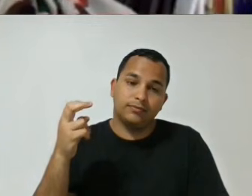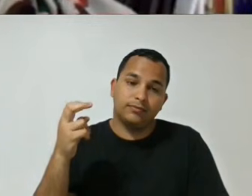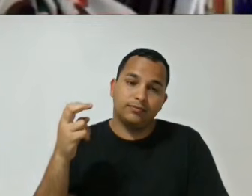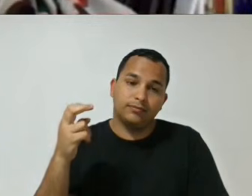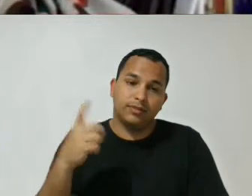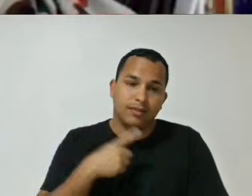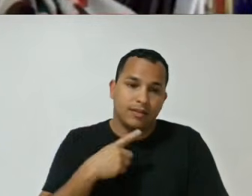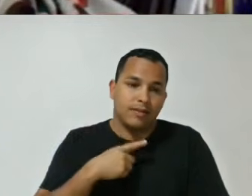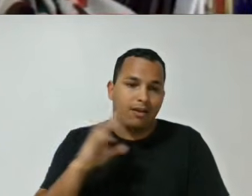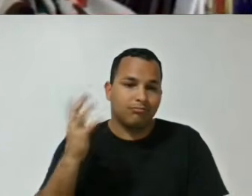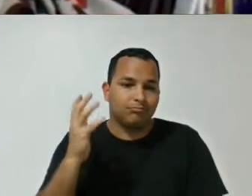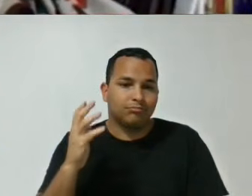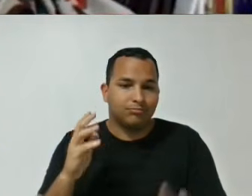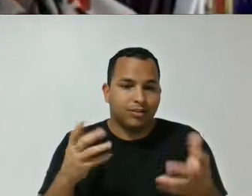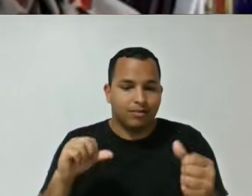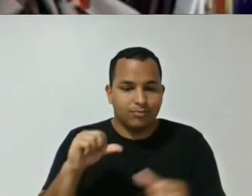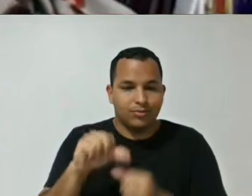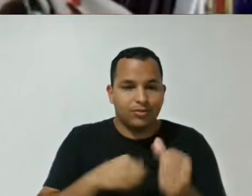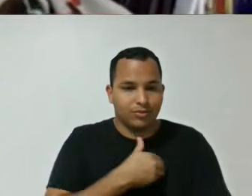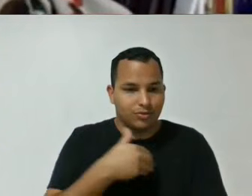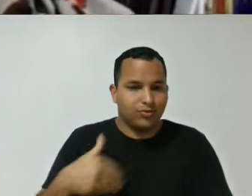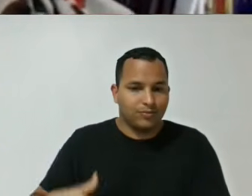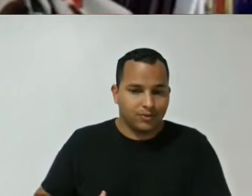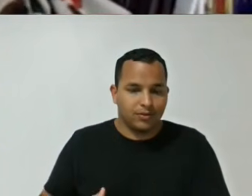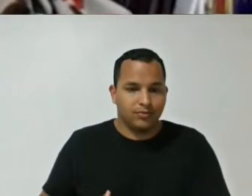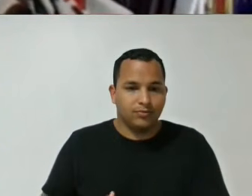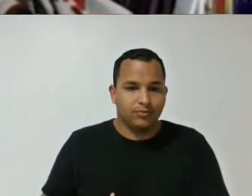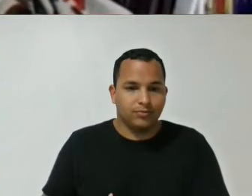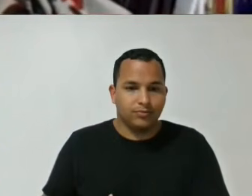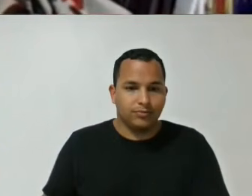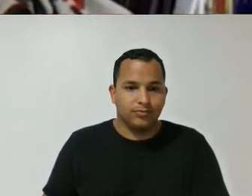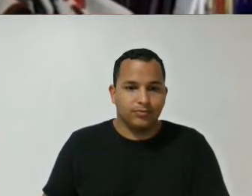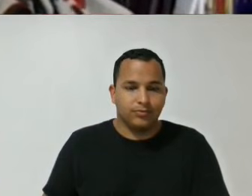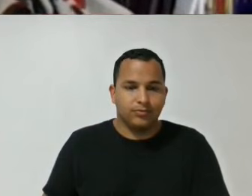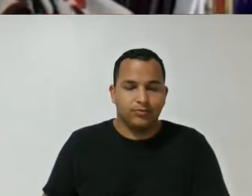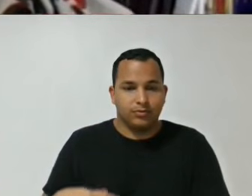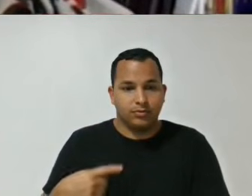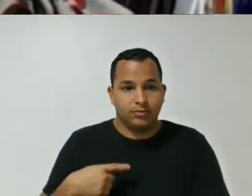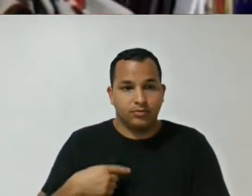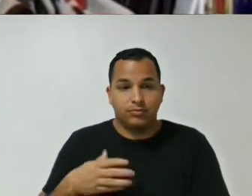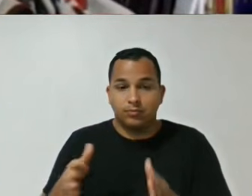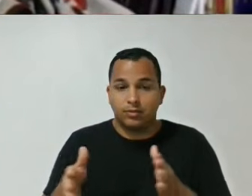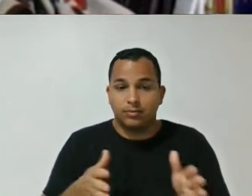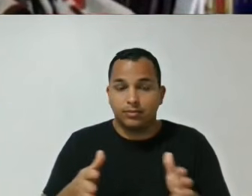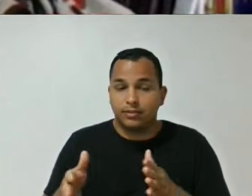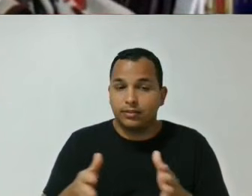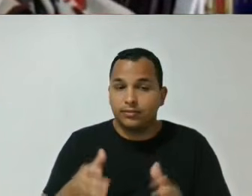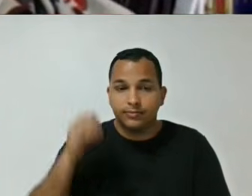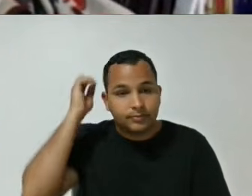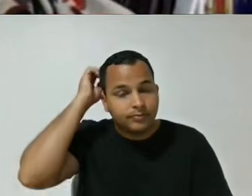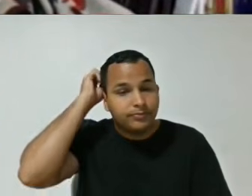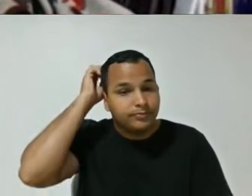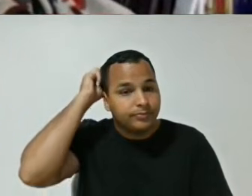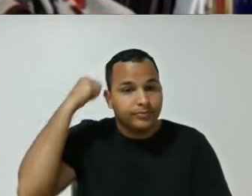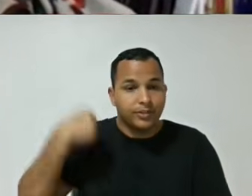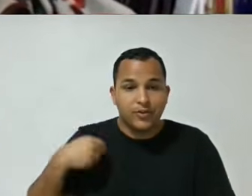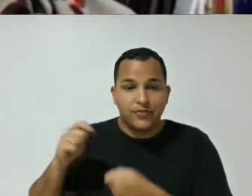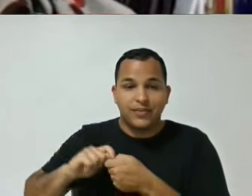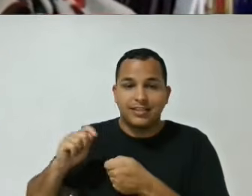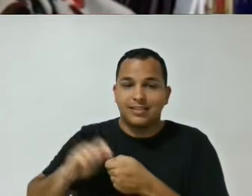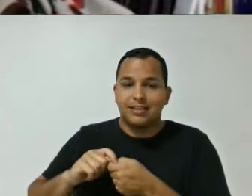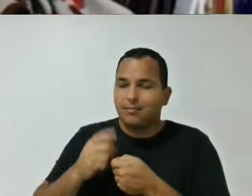houve mudanças de governo, né? Chegou um momento que o que eu fazia, eu deixei de